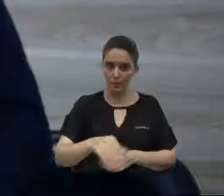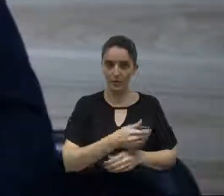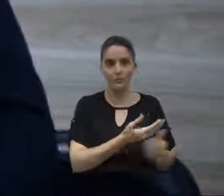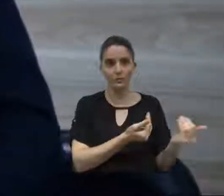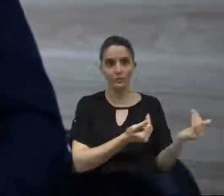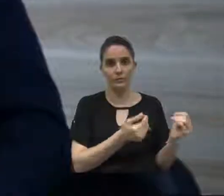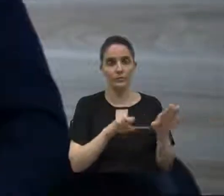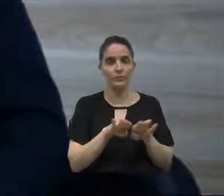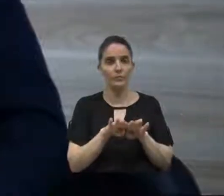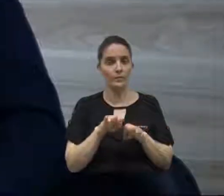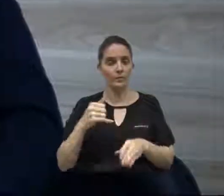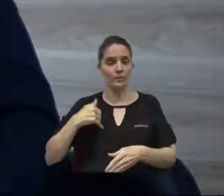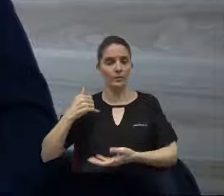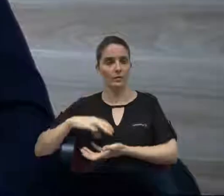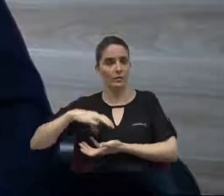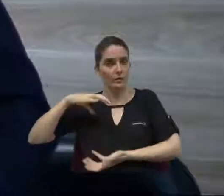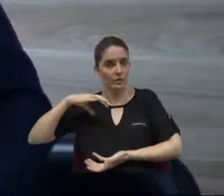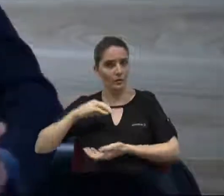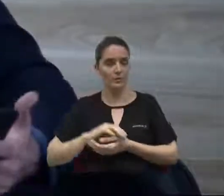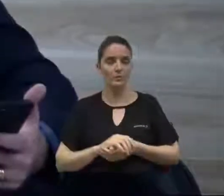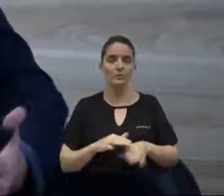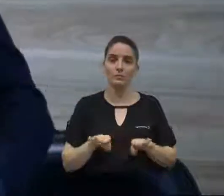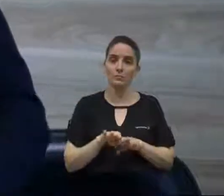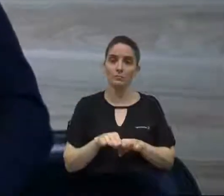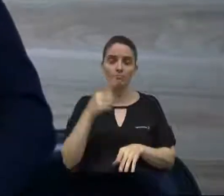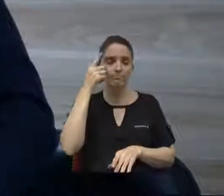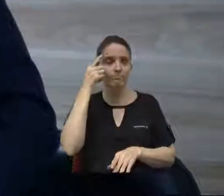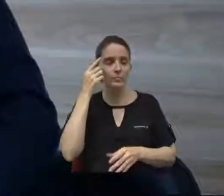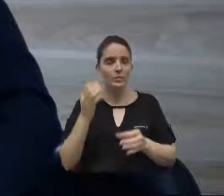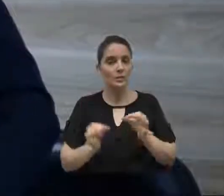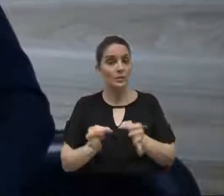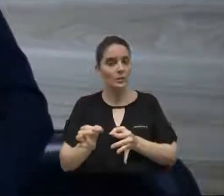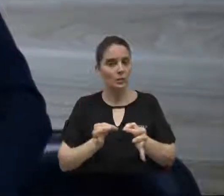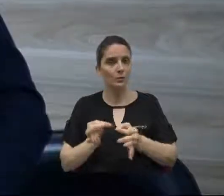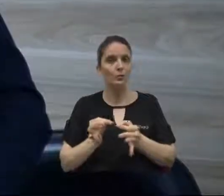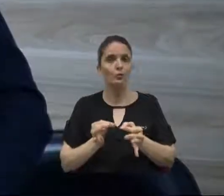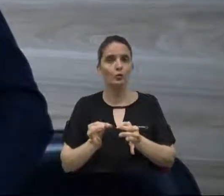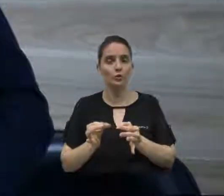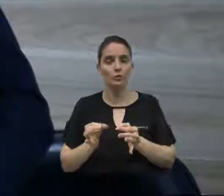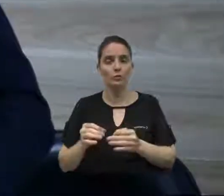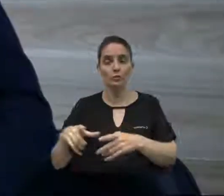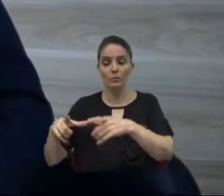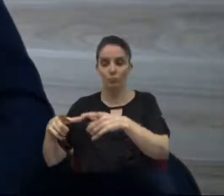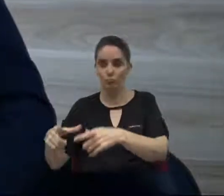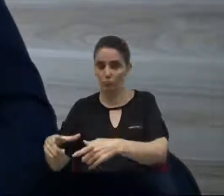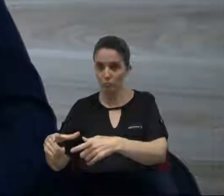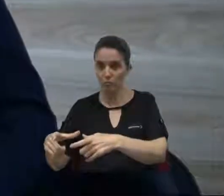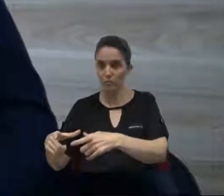quero conversar para que a gente possa até instituir um projeto para as clínicas